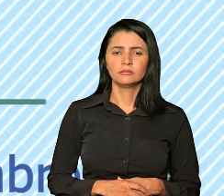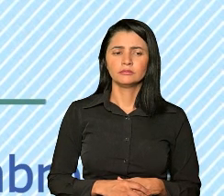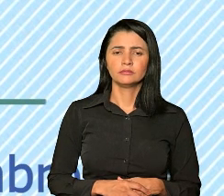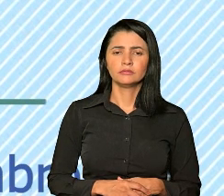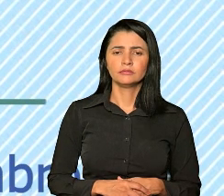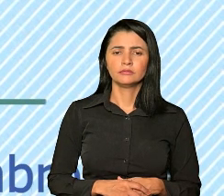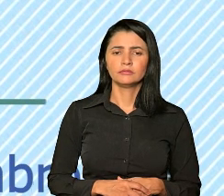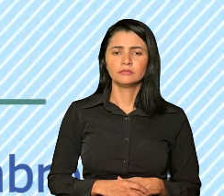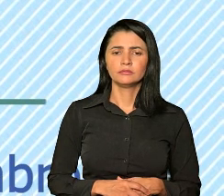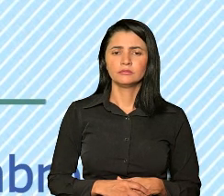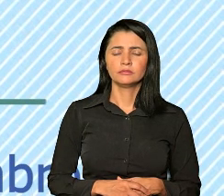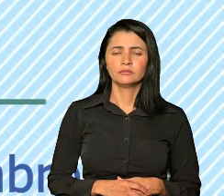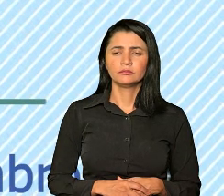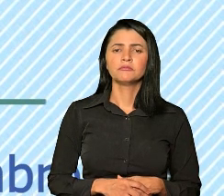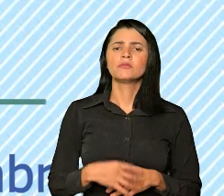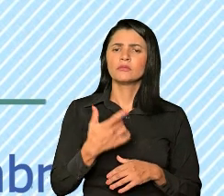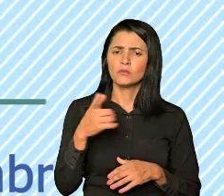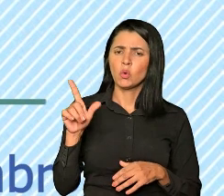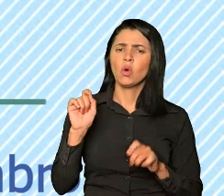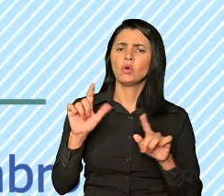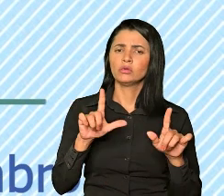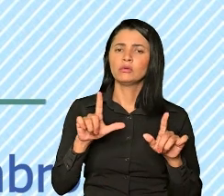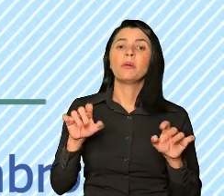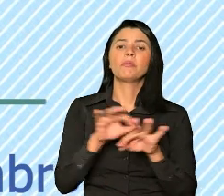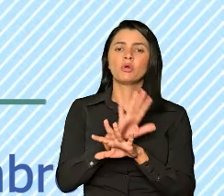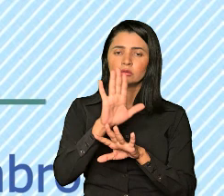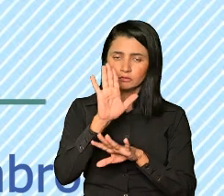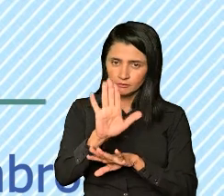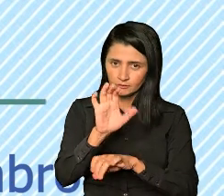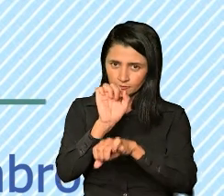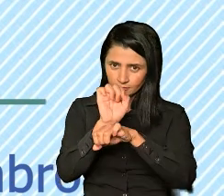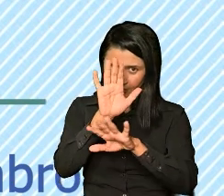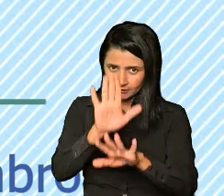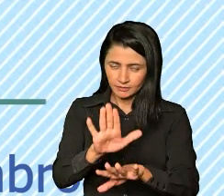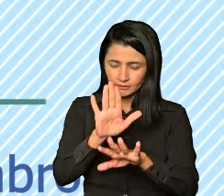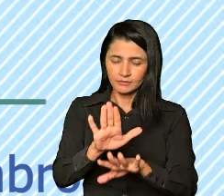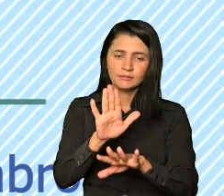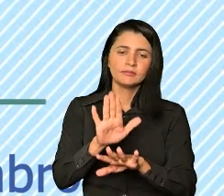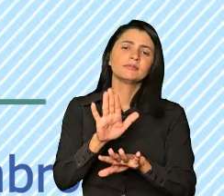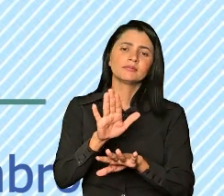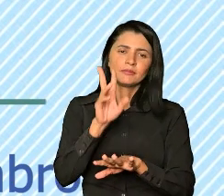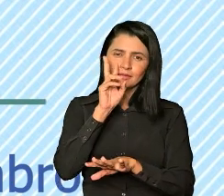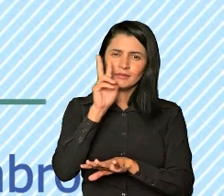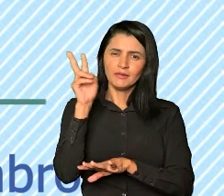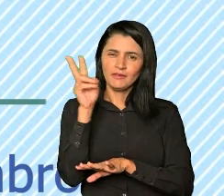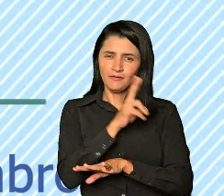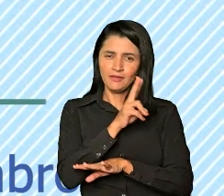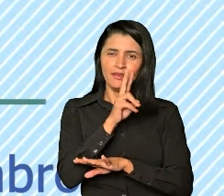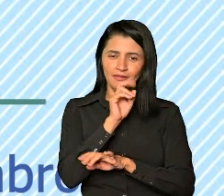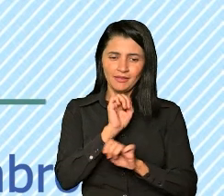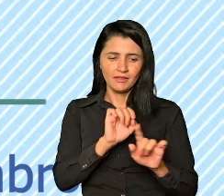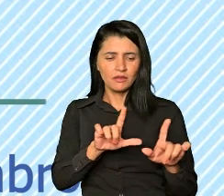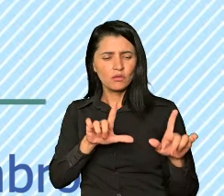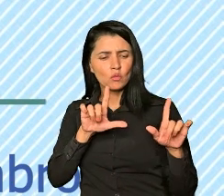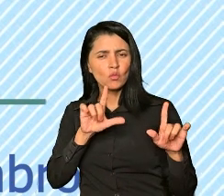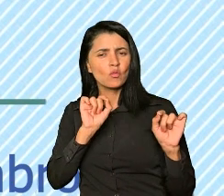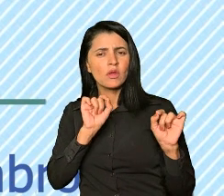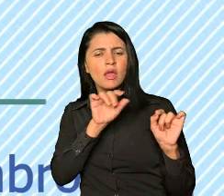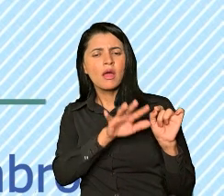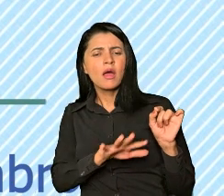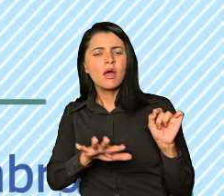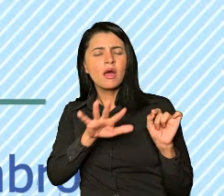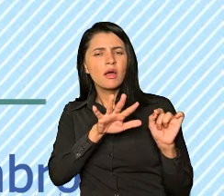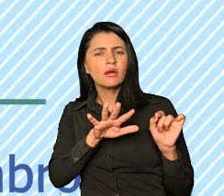Pode passar o anterior, por favor. Pronto, fique aí. Vocês veem nessa figura um ambiente,